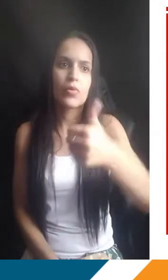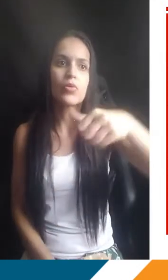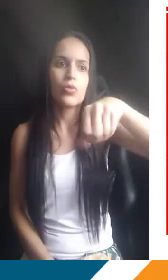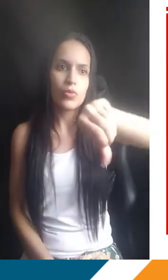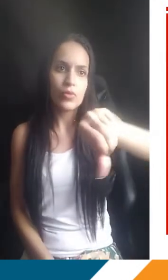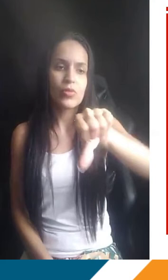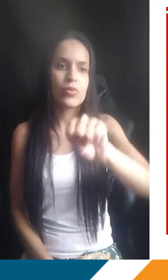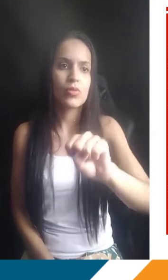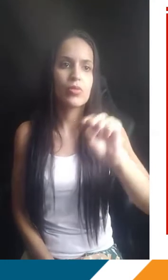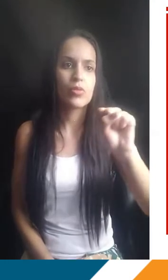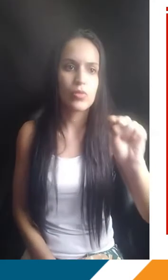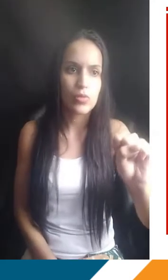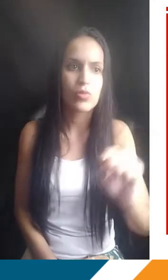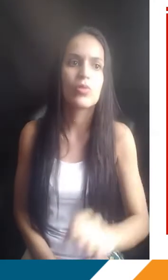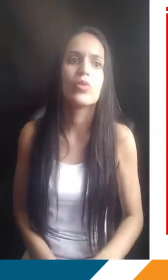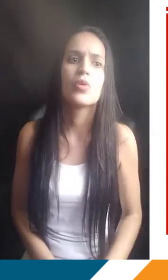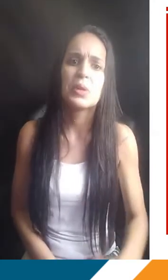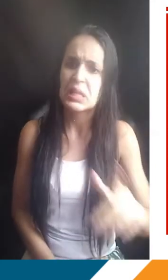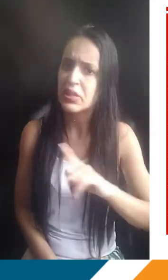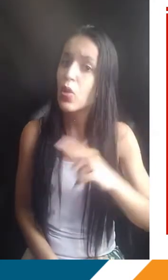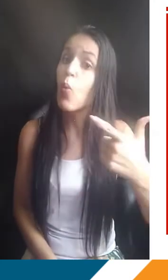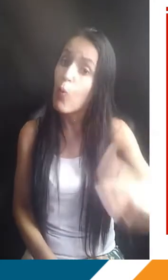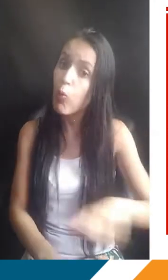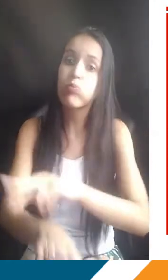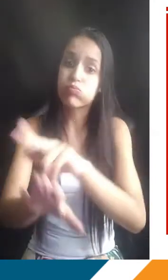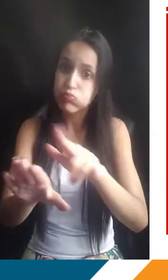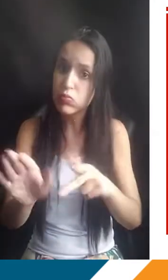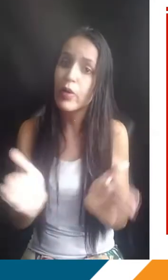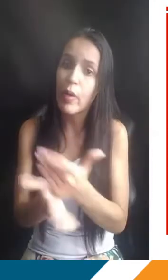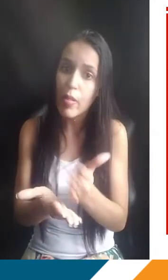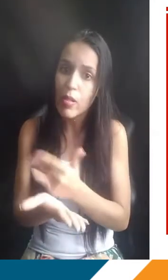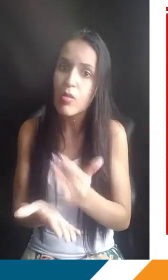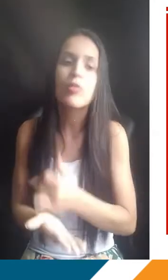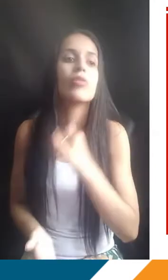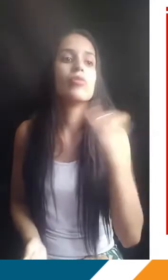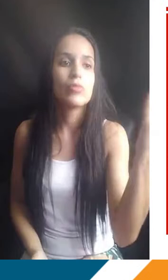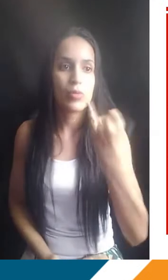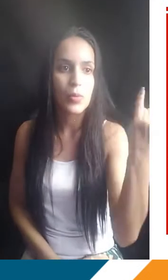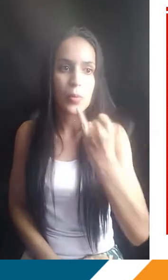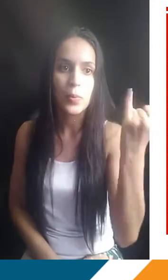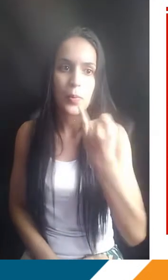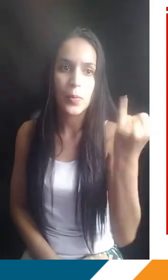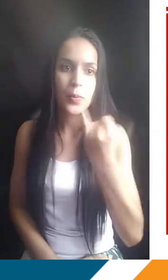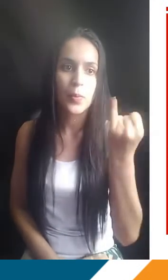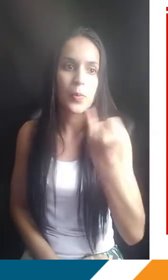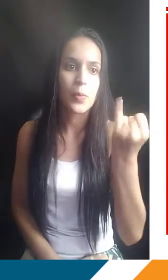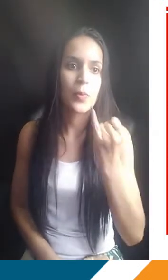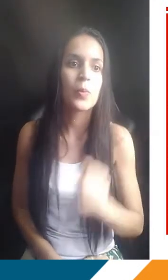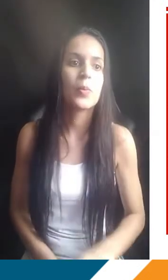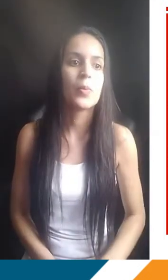uma atuação confusa e pela ausência de critérios, misturando batidas policiais, apreensões, confiscos e agressões